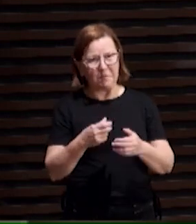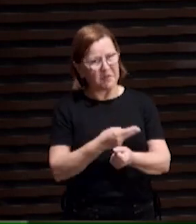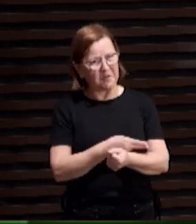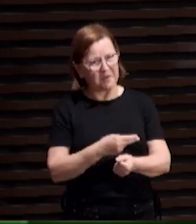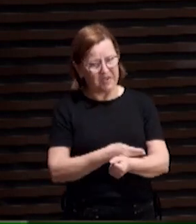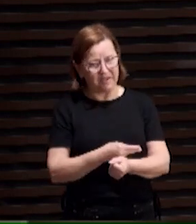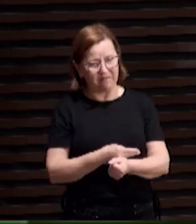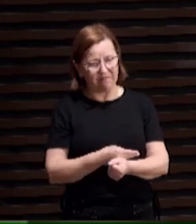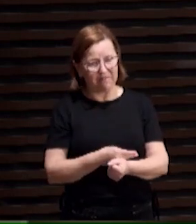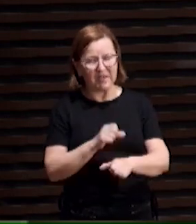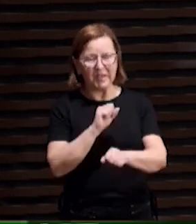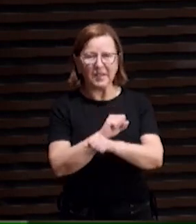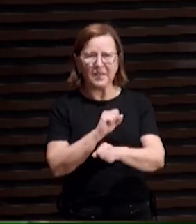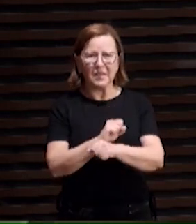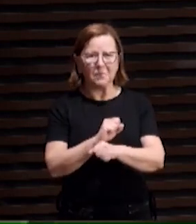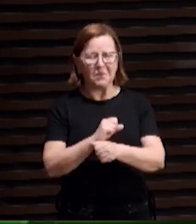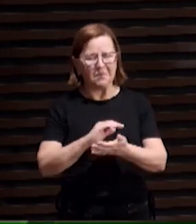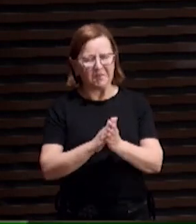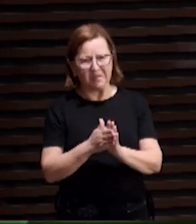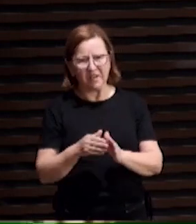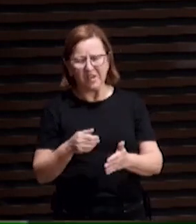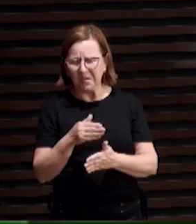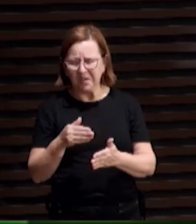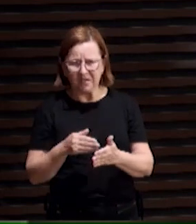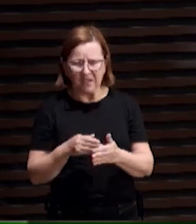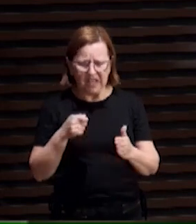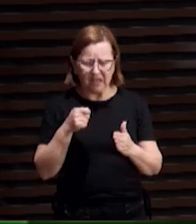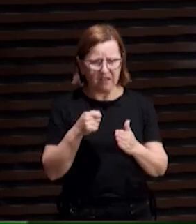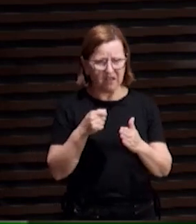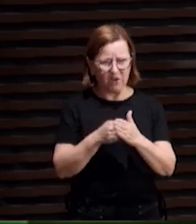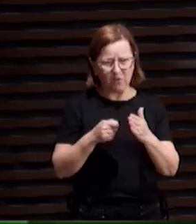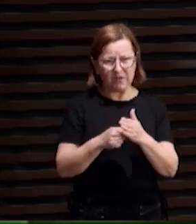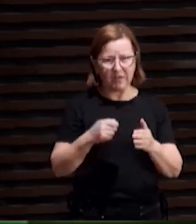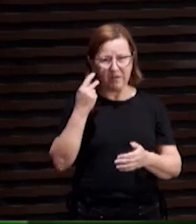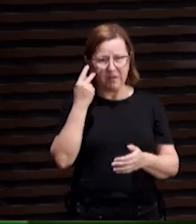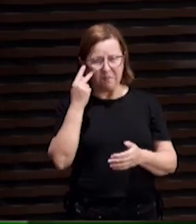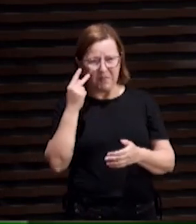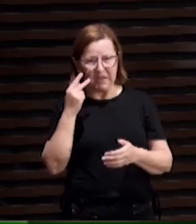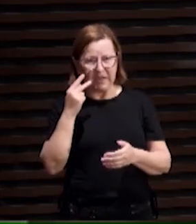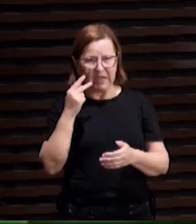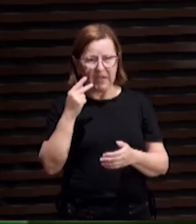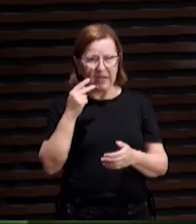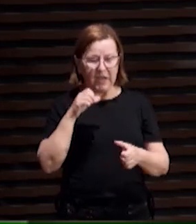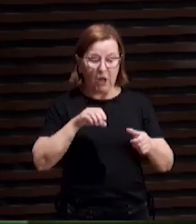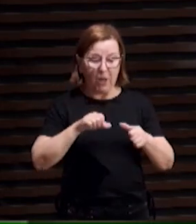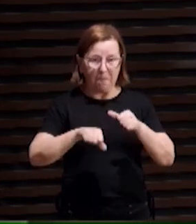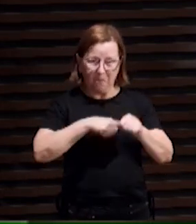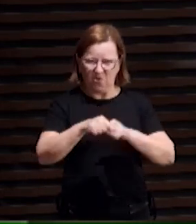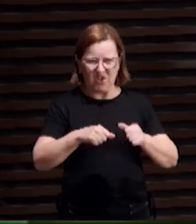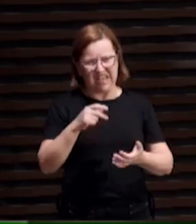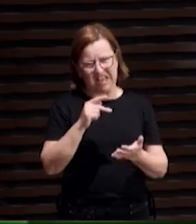ruína. Todas as gerações lutam para fundir a verdade numa unidade,